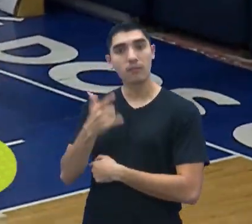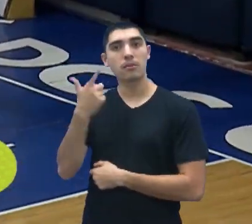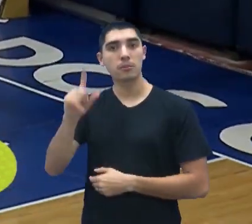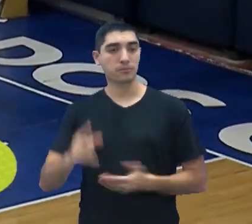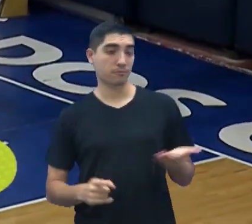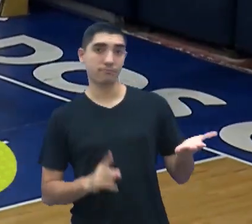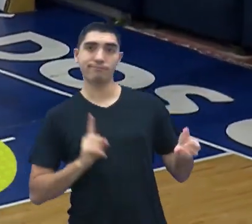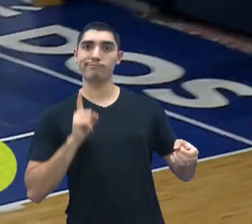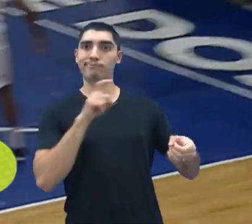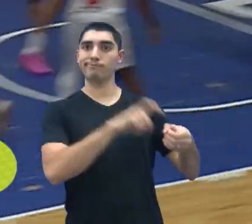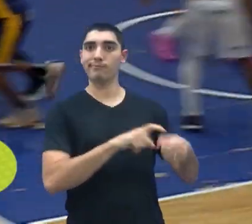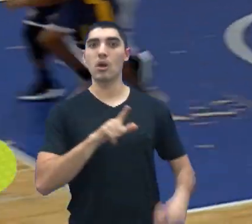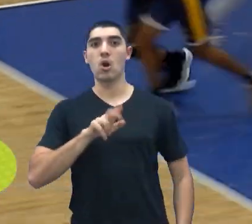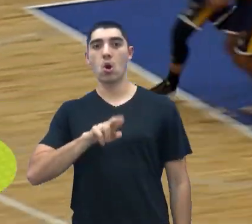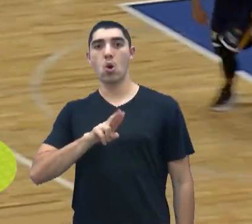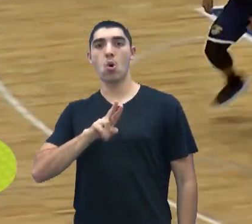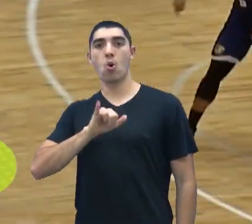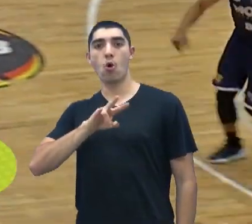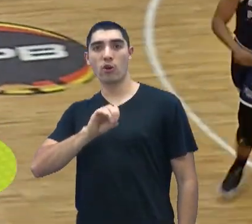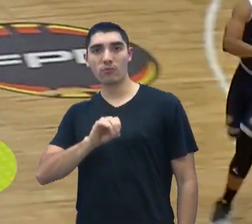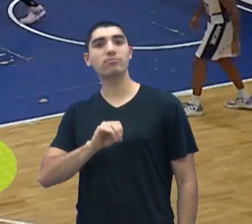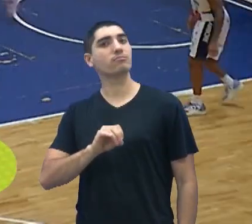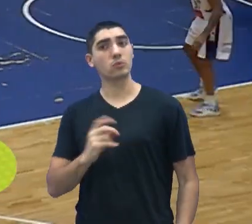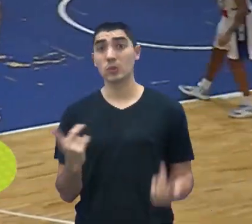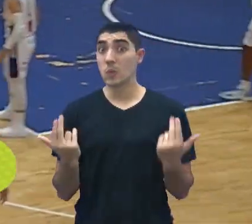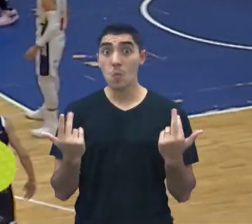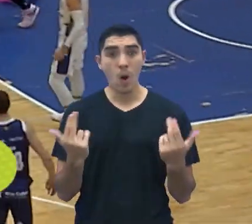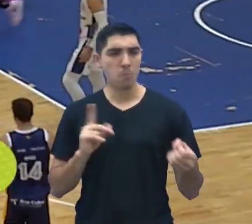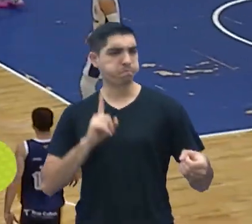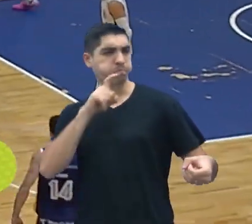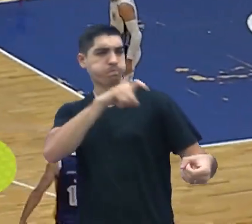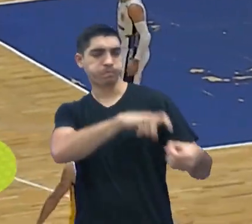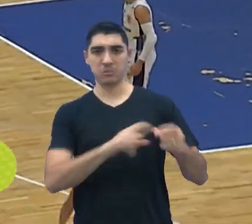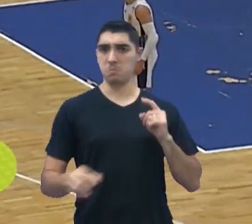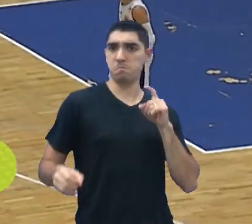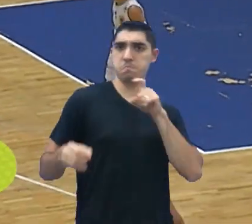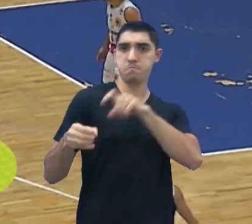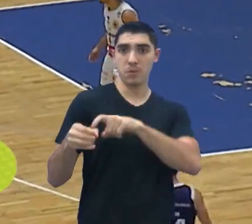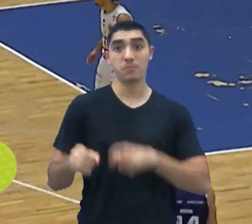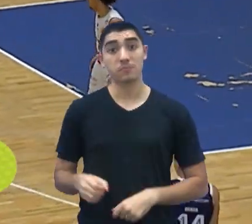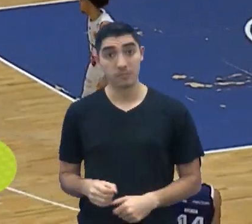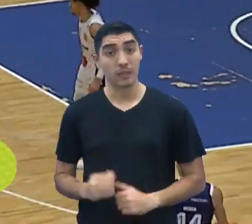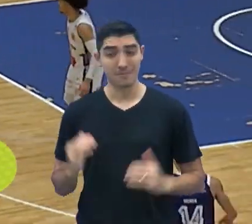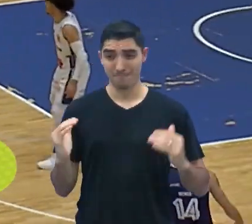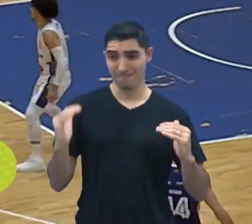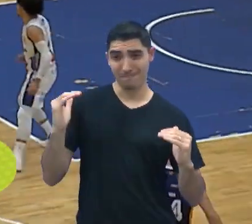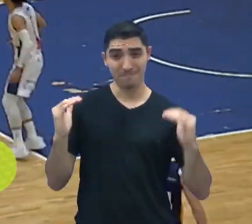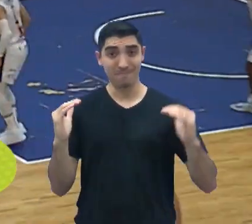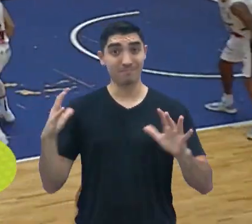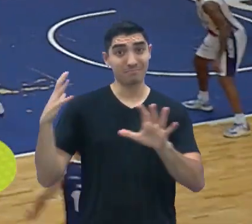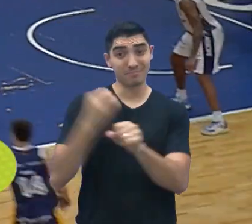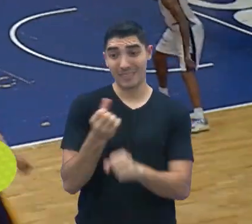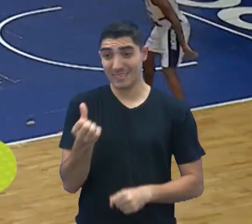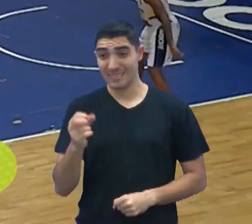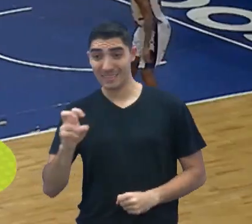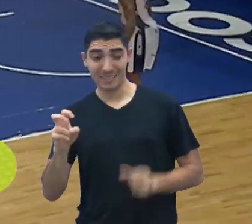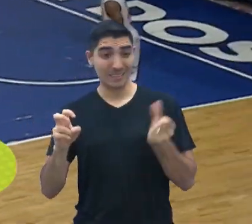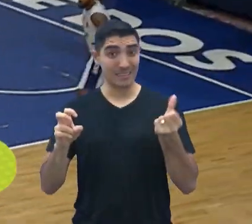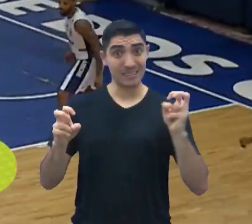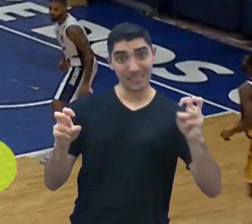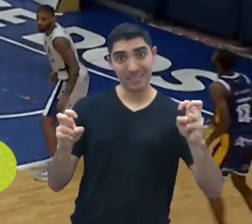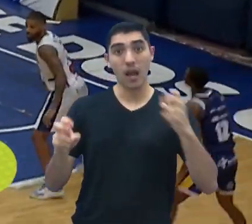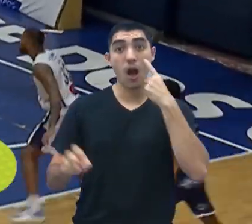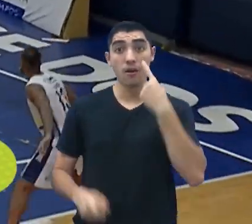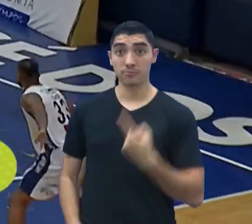Ruivo mostraram que estavam afiados. Com o jogo empatado em 65-65, Ruivo colocou